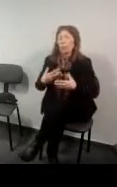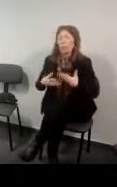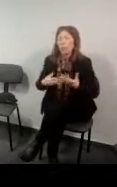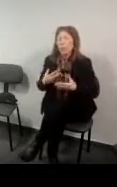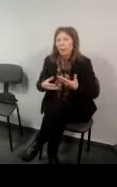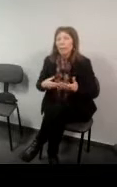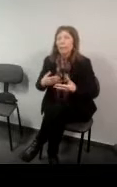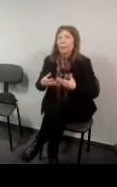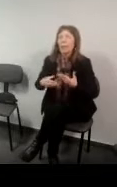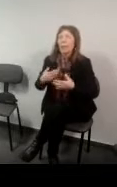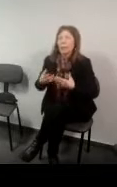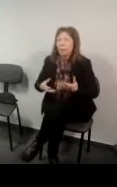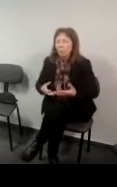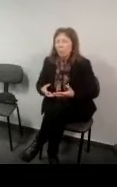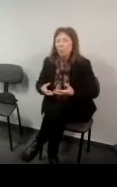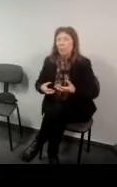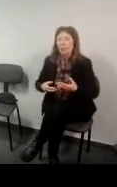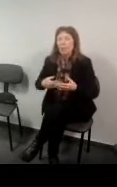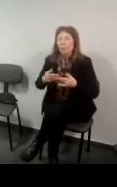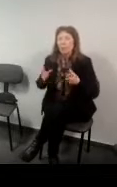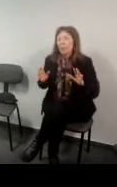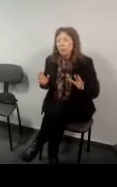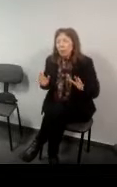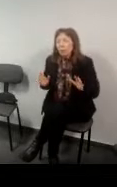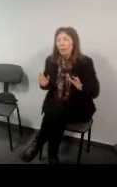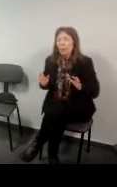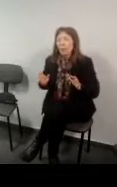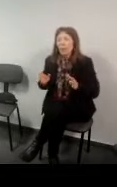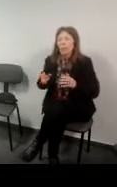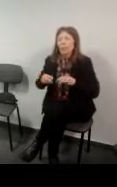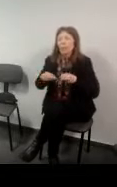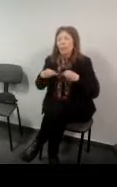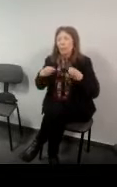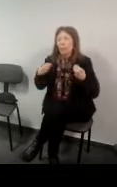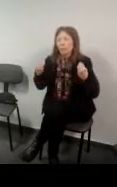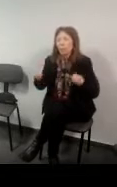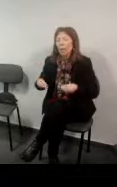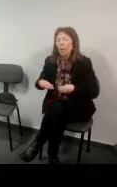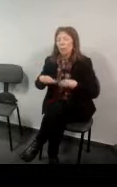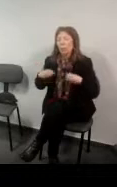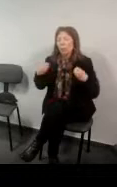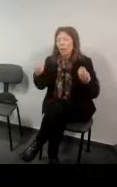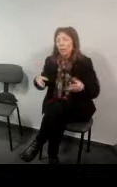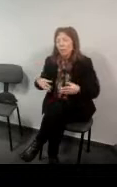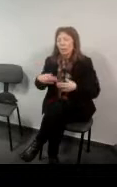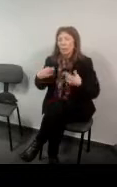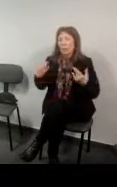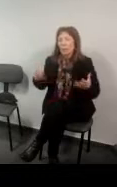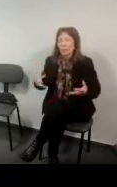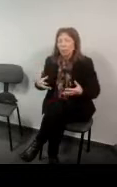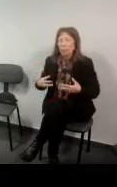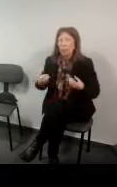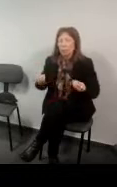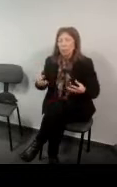espírito não consegue se melhorar em certas coisas, e se acomoda naquilo, né? Ele fica guardando mágoa, ou raivas,